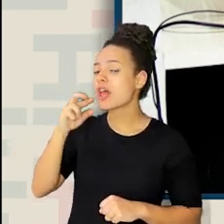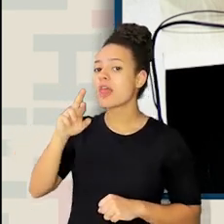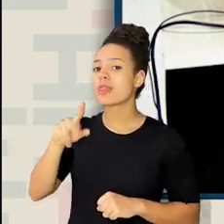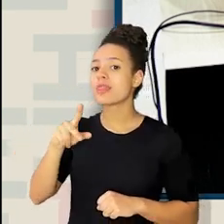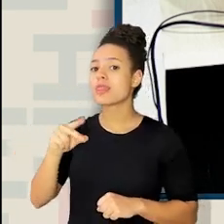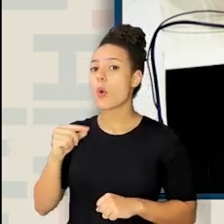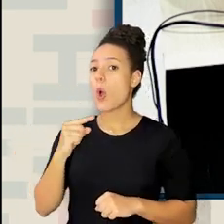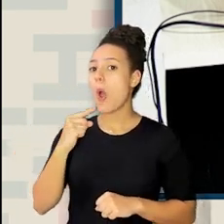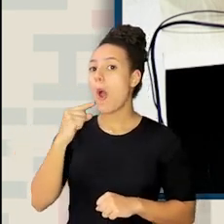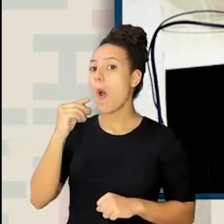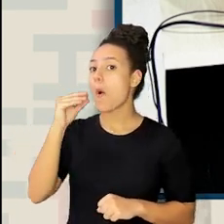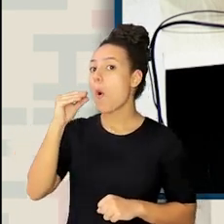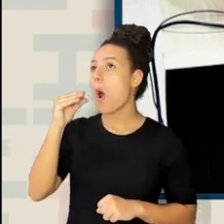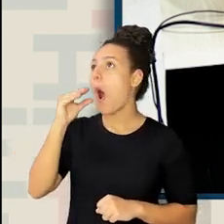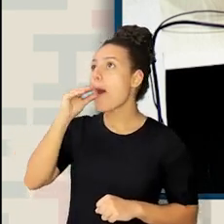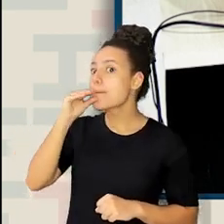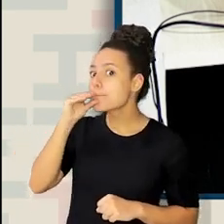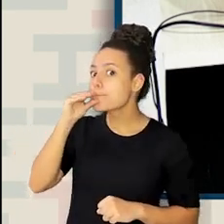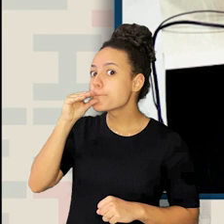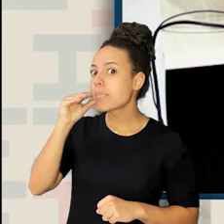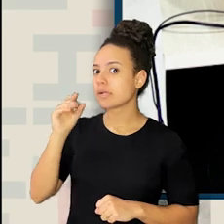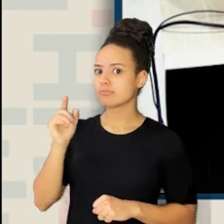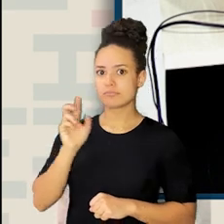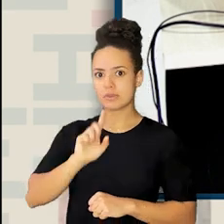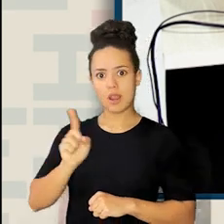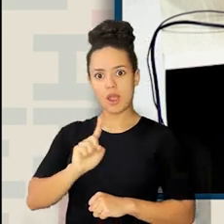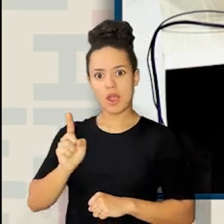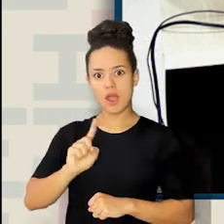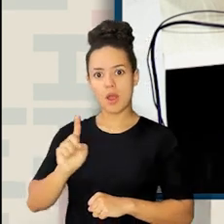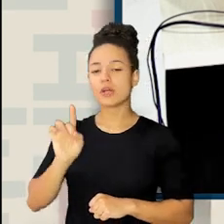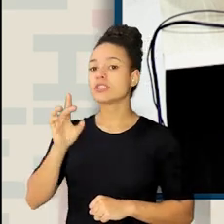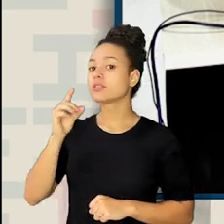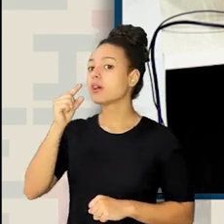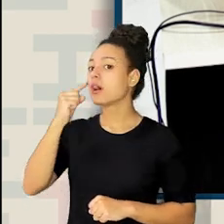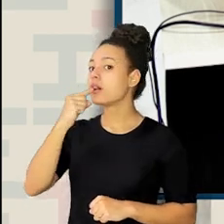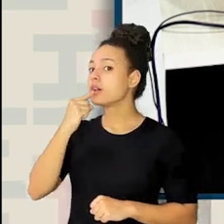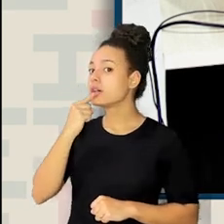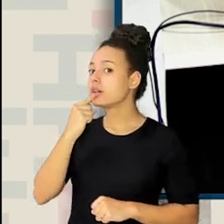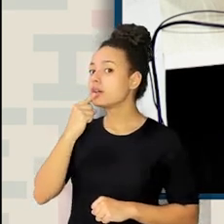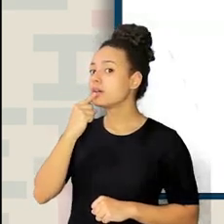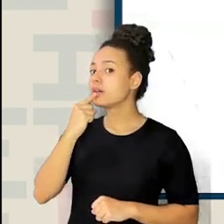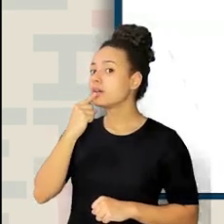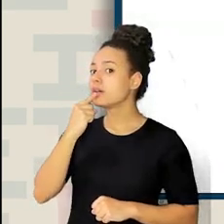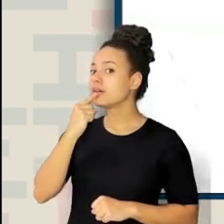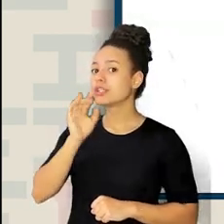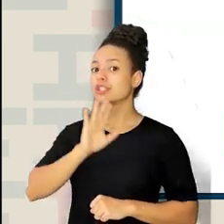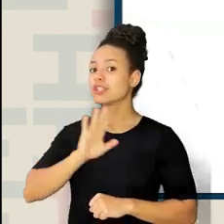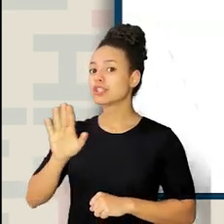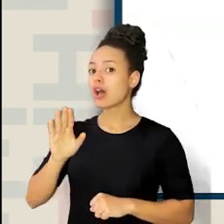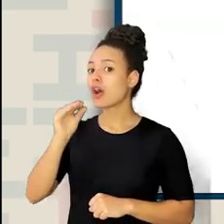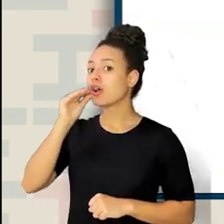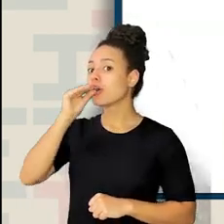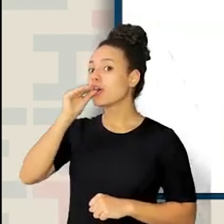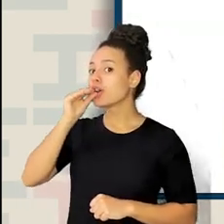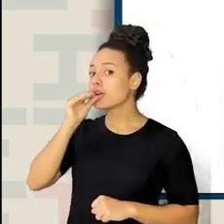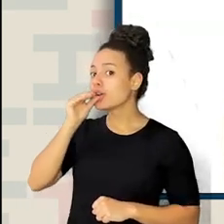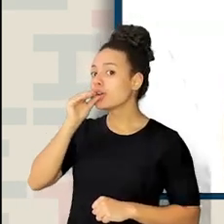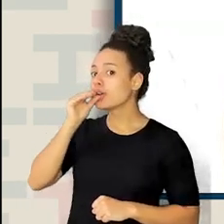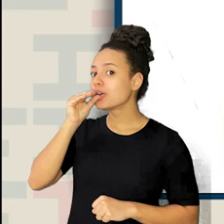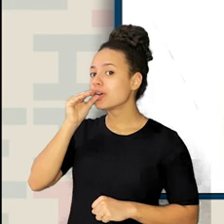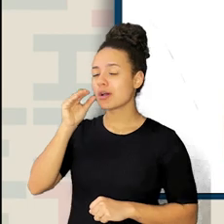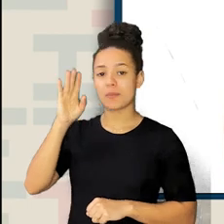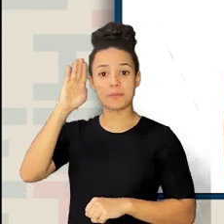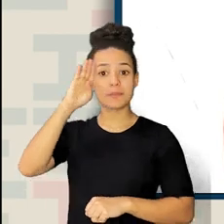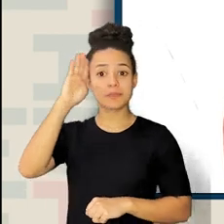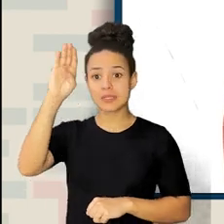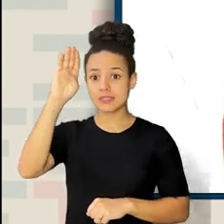assim, para abraçar assim a flauta, né? O lábio inferior segura a flauta. Esses são os